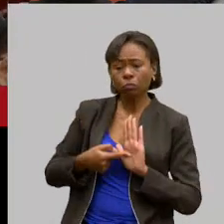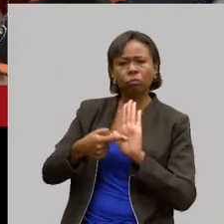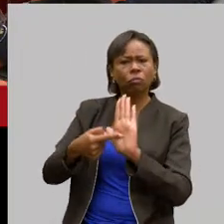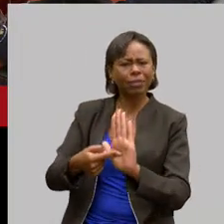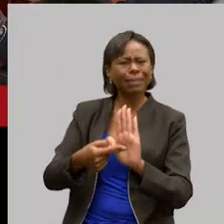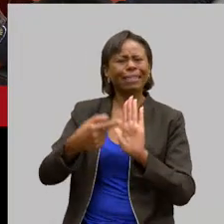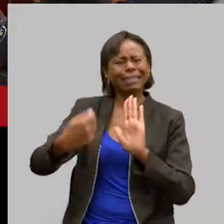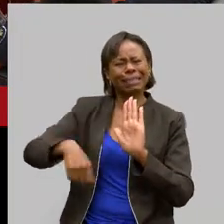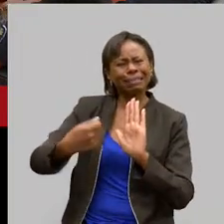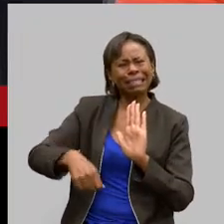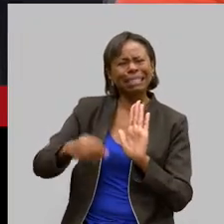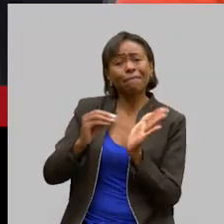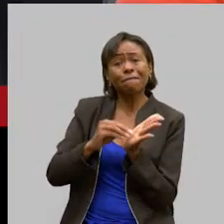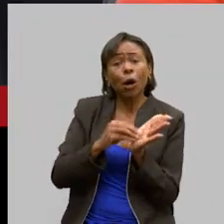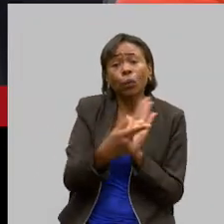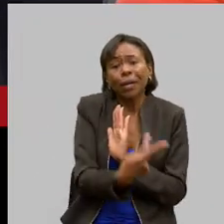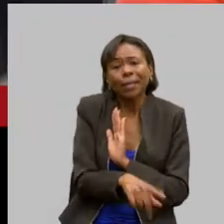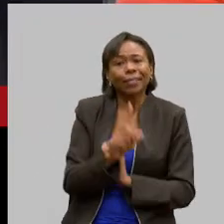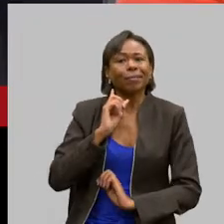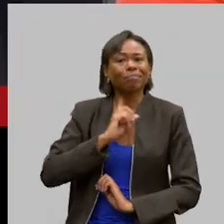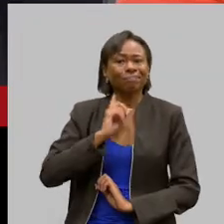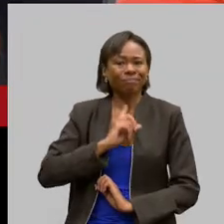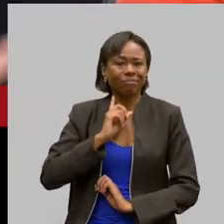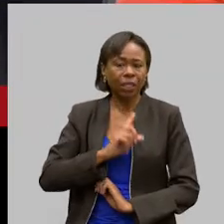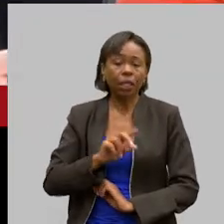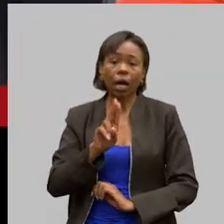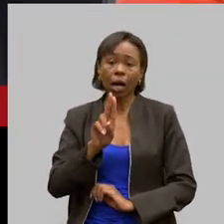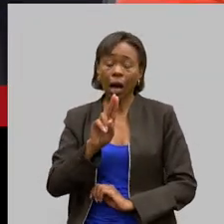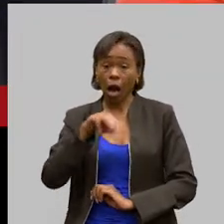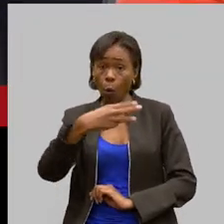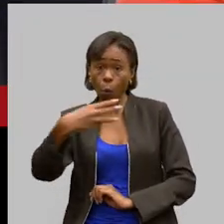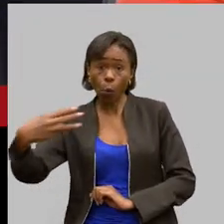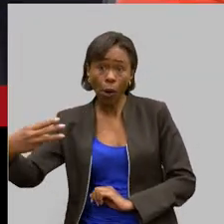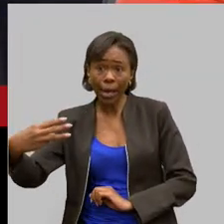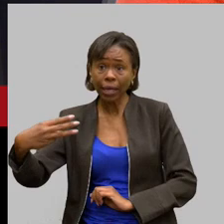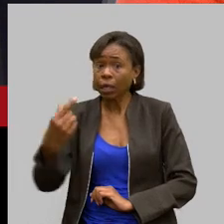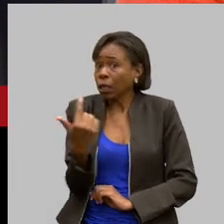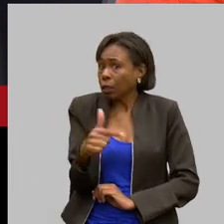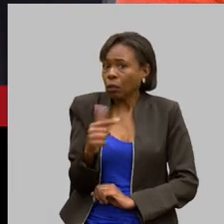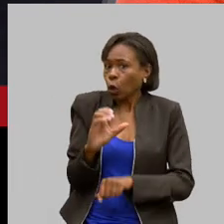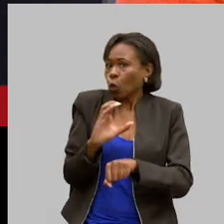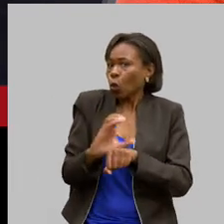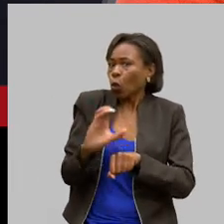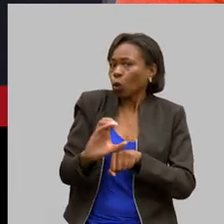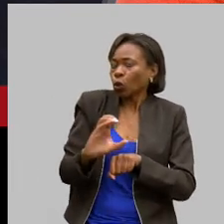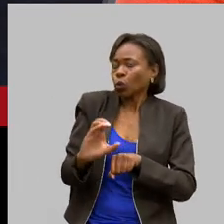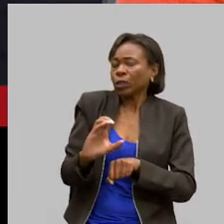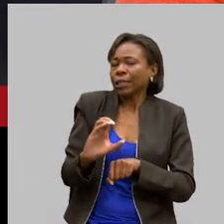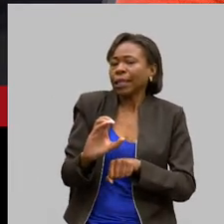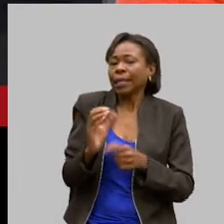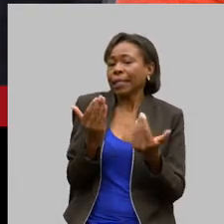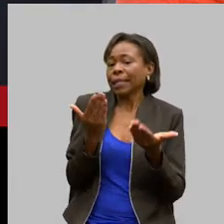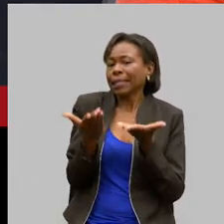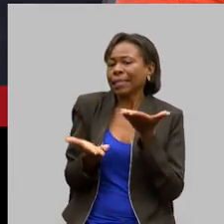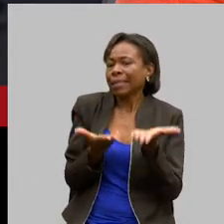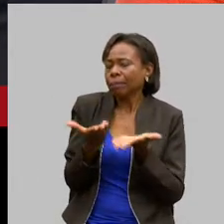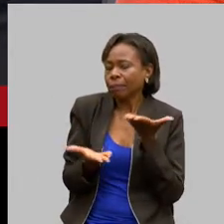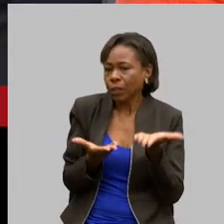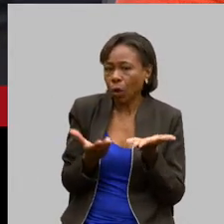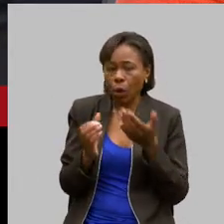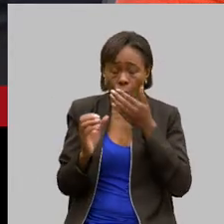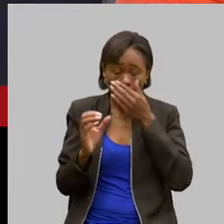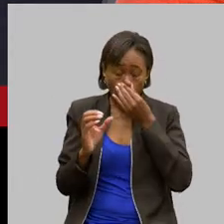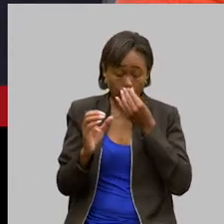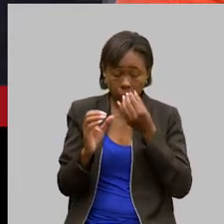que nós temos vivenciado aqui em Minas a weng não não tem o curso de terapia ocupacional aqui a gente tem se eu não tô enganada na